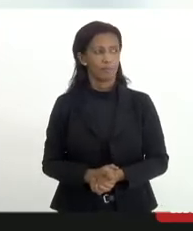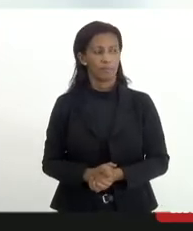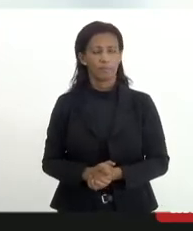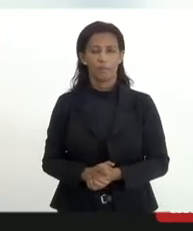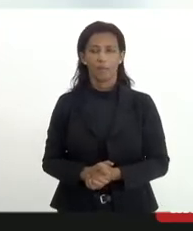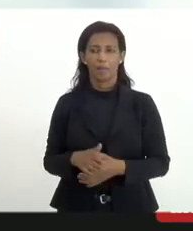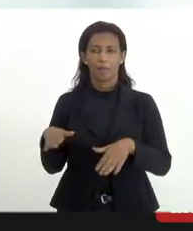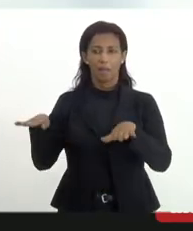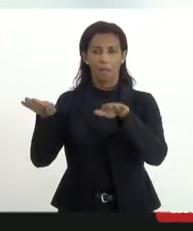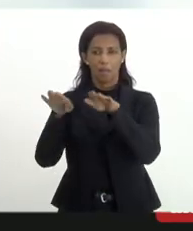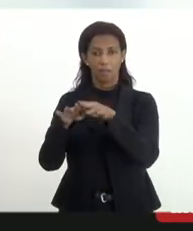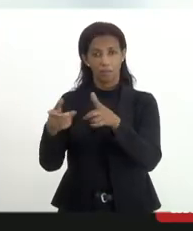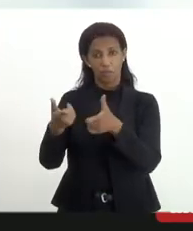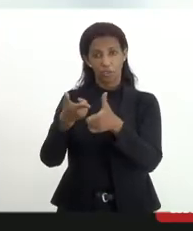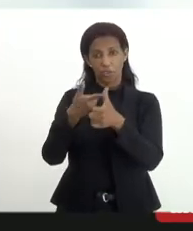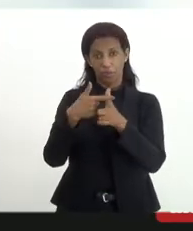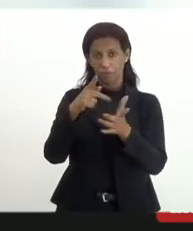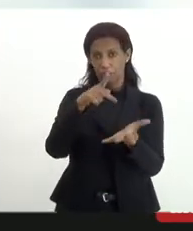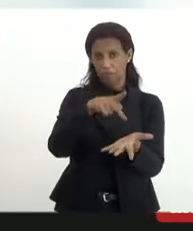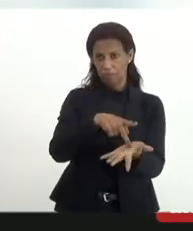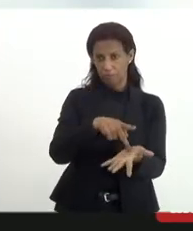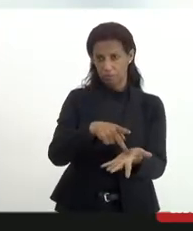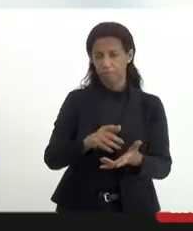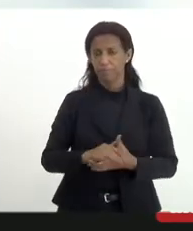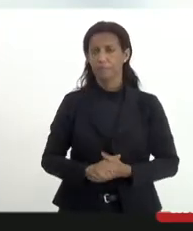nível de dívida ativa,